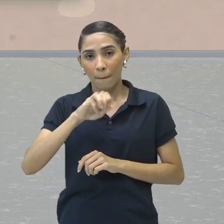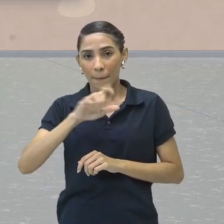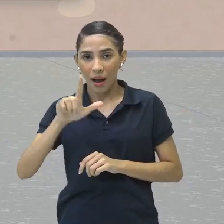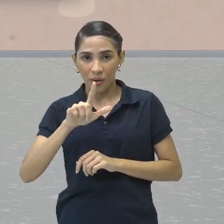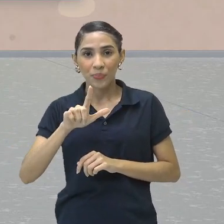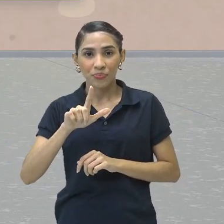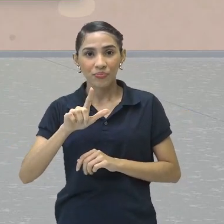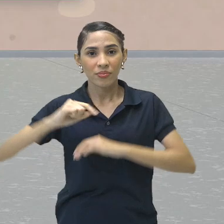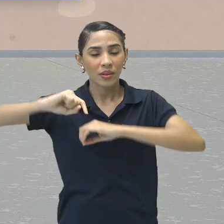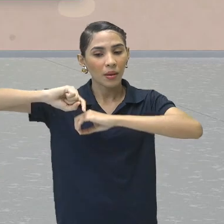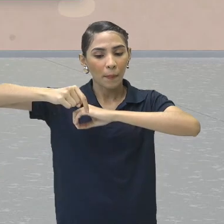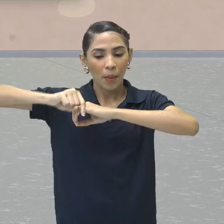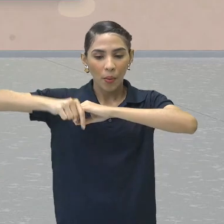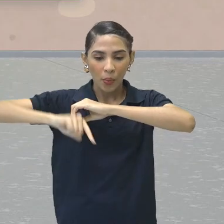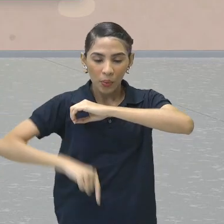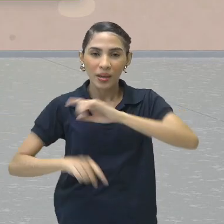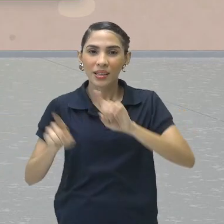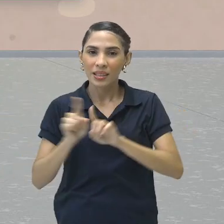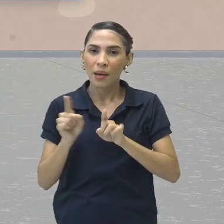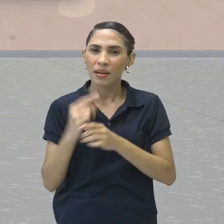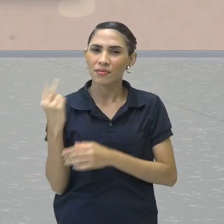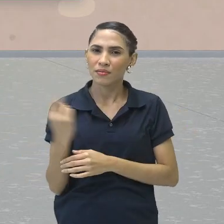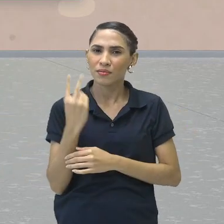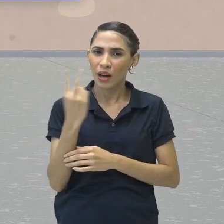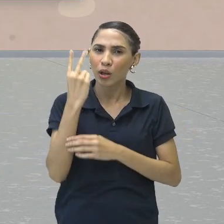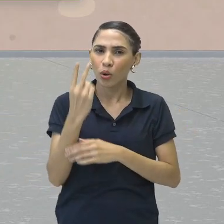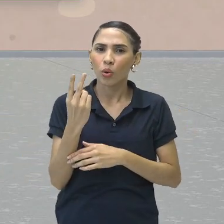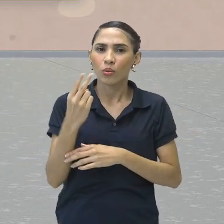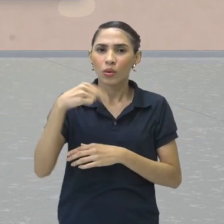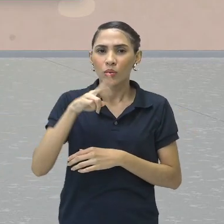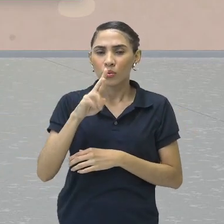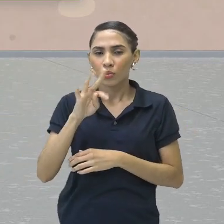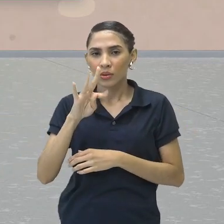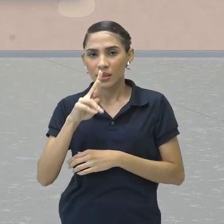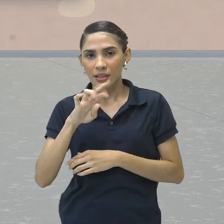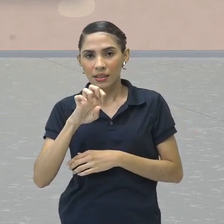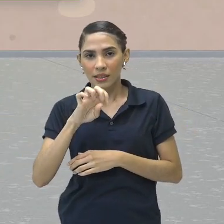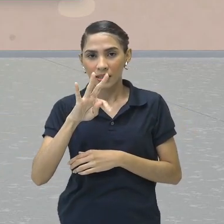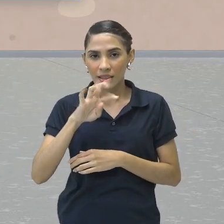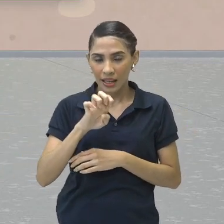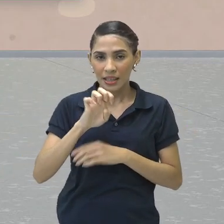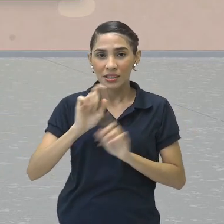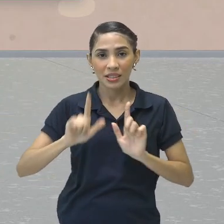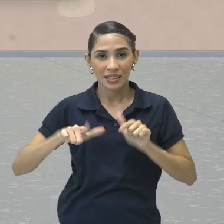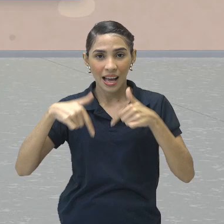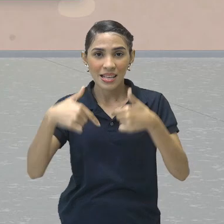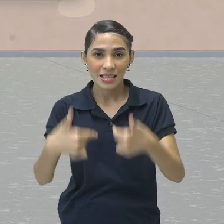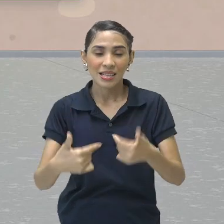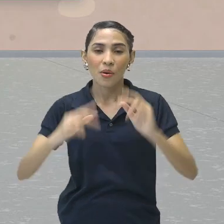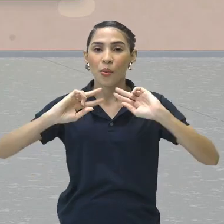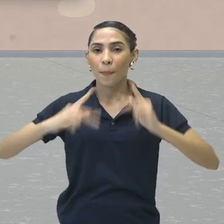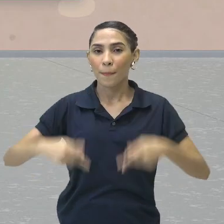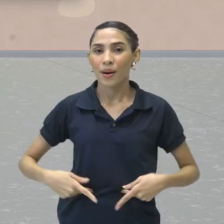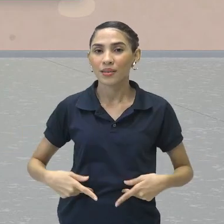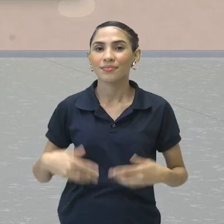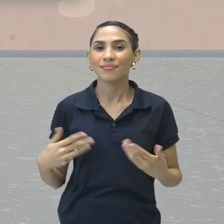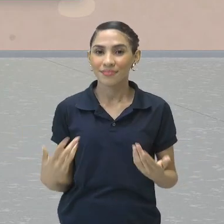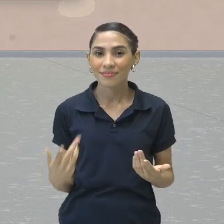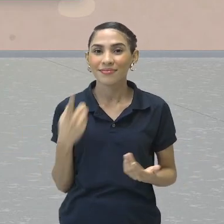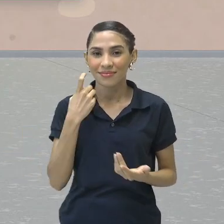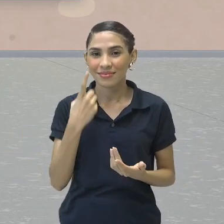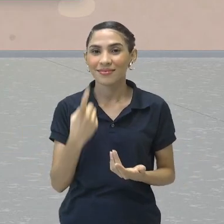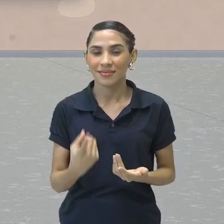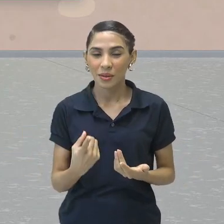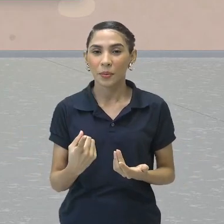Né? Ela é bem rica em nutrientes, resultado especificamente da questão da ação humana. Então, olha que interessante,